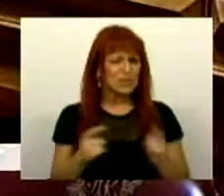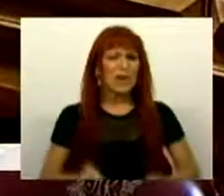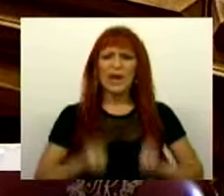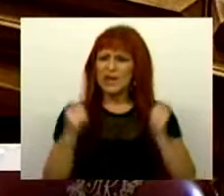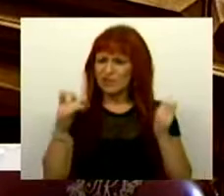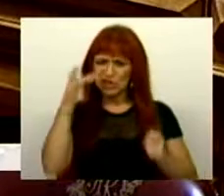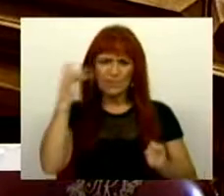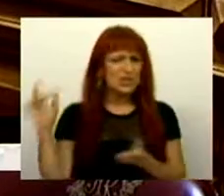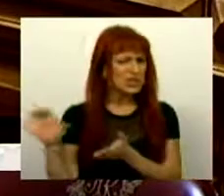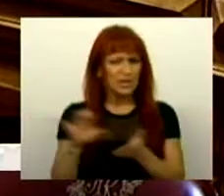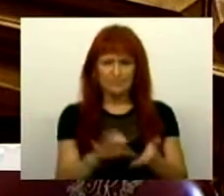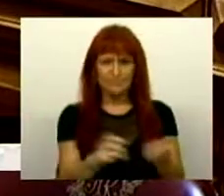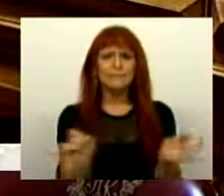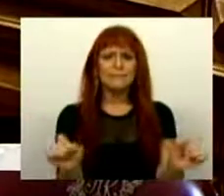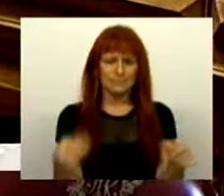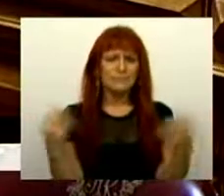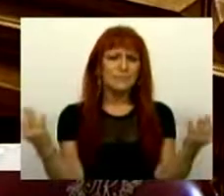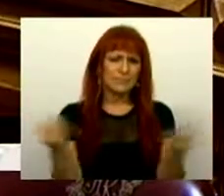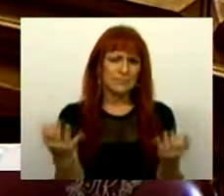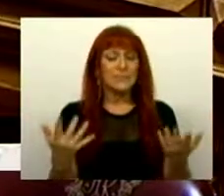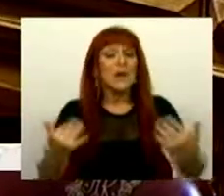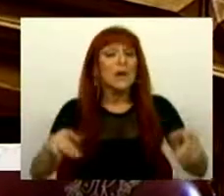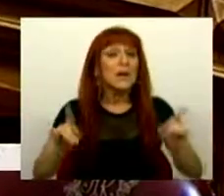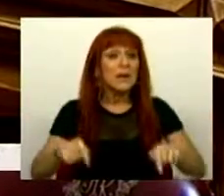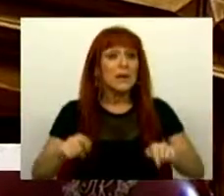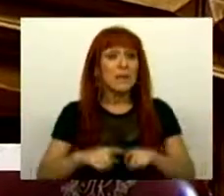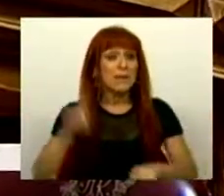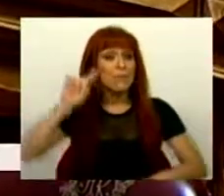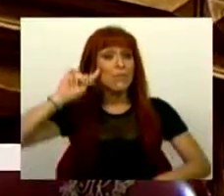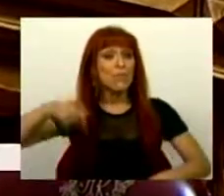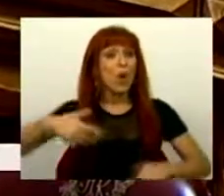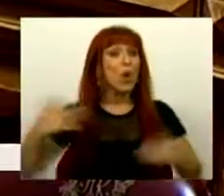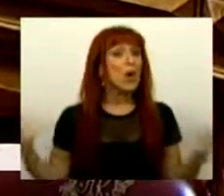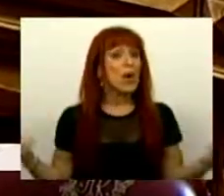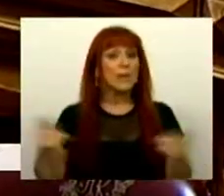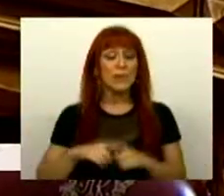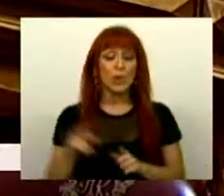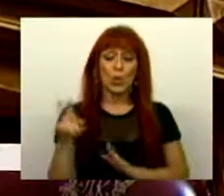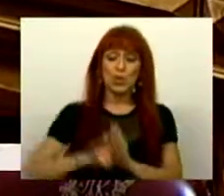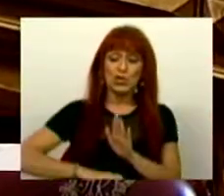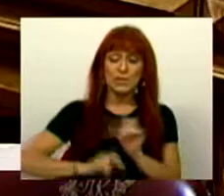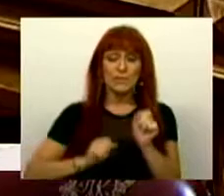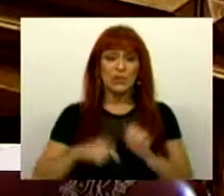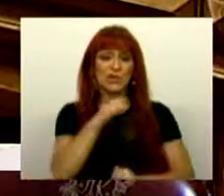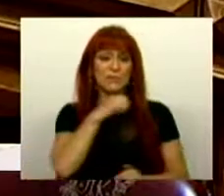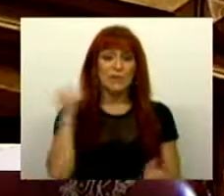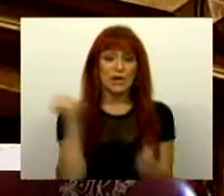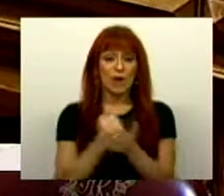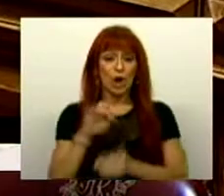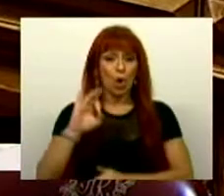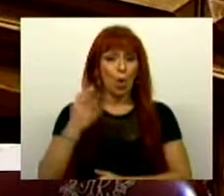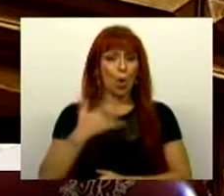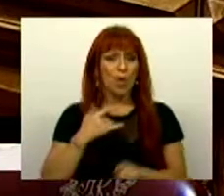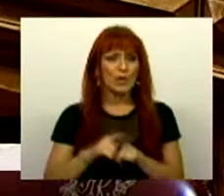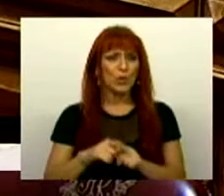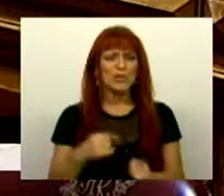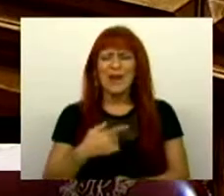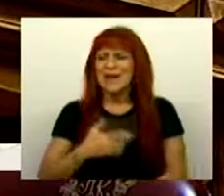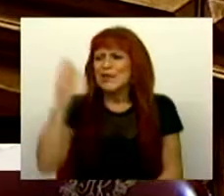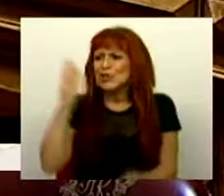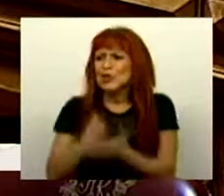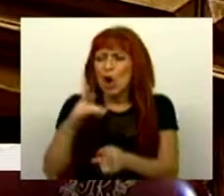investimento externo. De resto, também é sabido que o regime de vistos gold não é uma exclusividade de